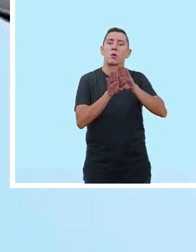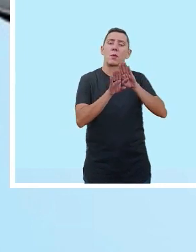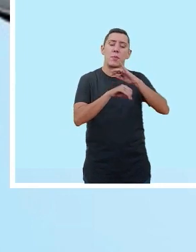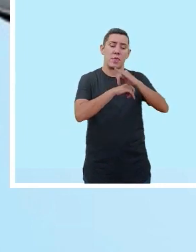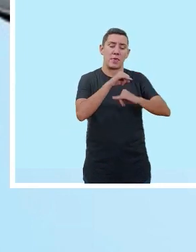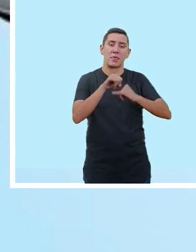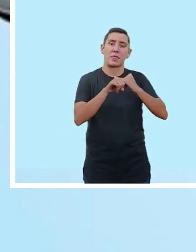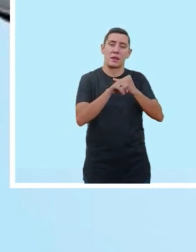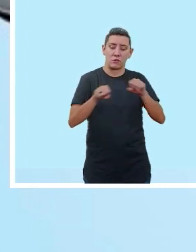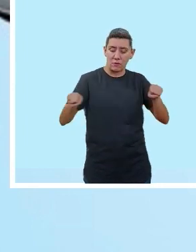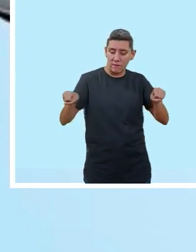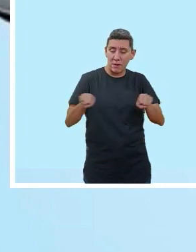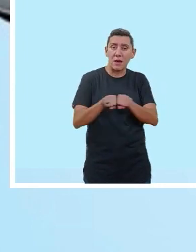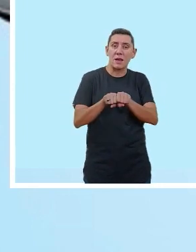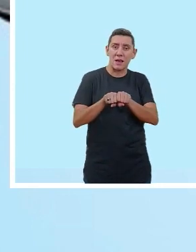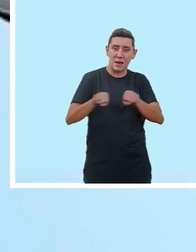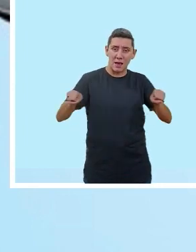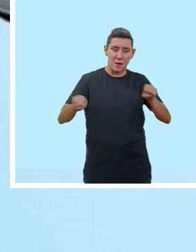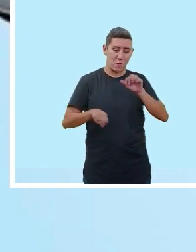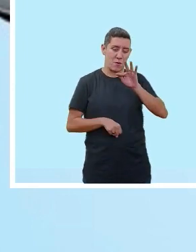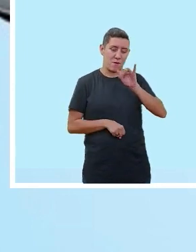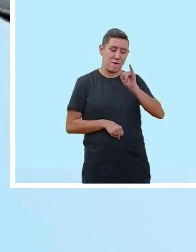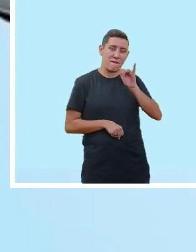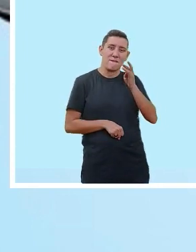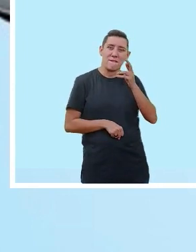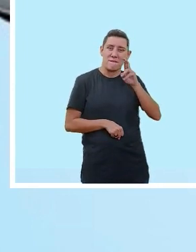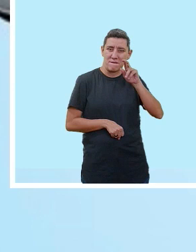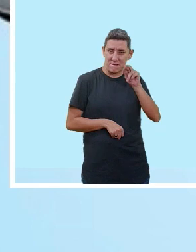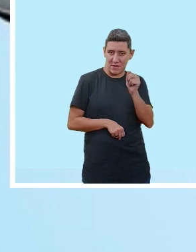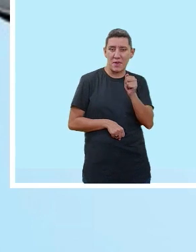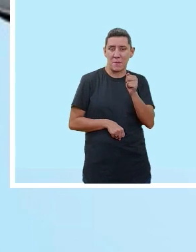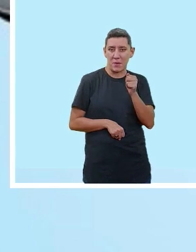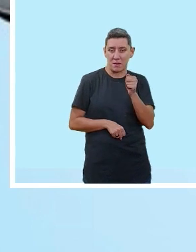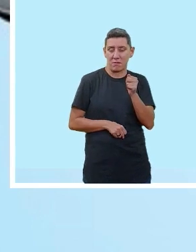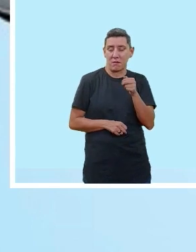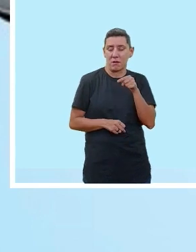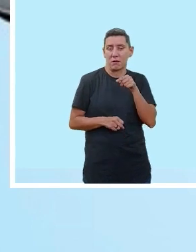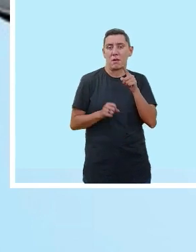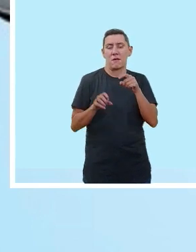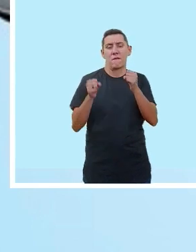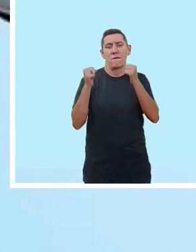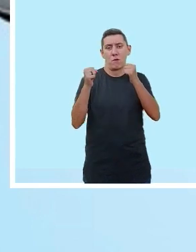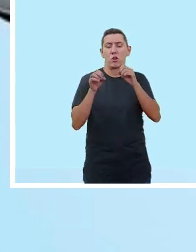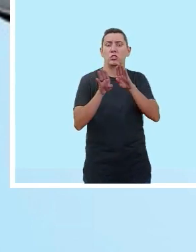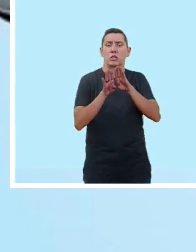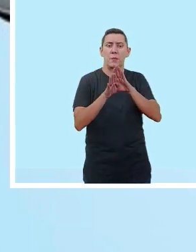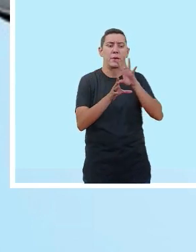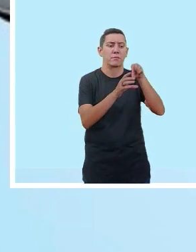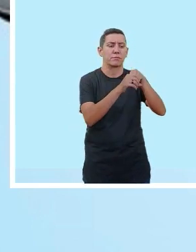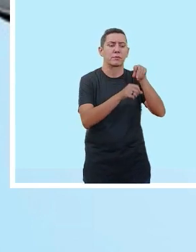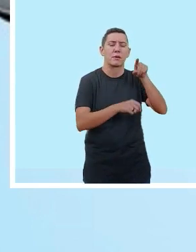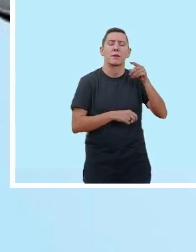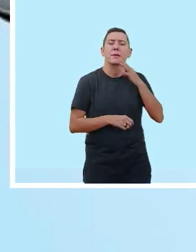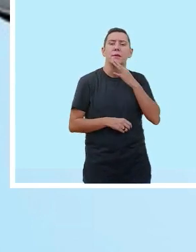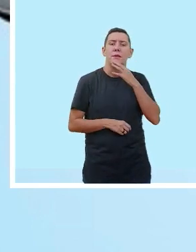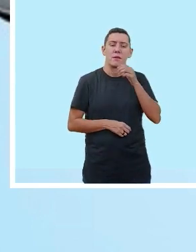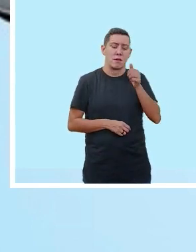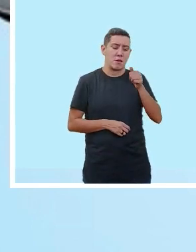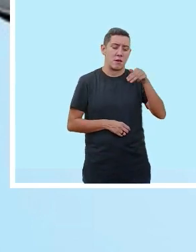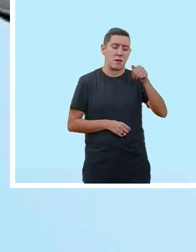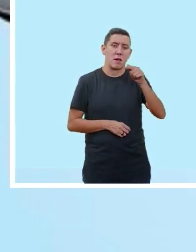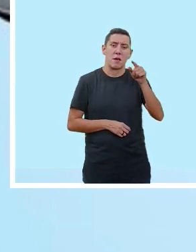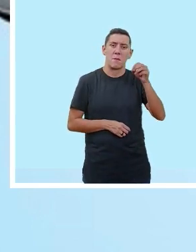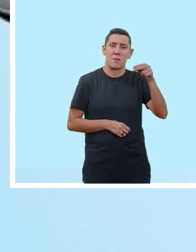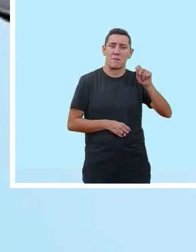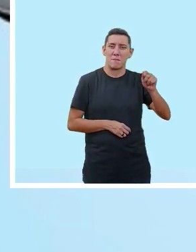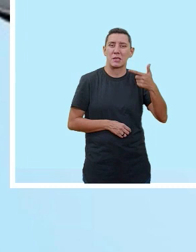lugares mais distantes, como por exemplo na Amazônia. Então nós temos um papel relevante na questão da inclusão digital.